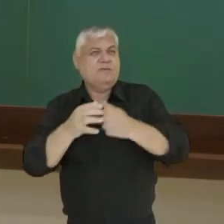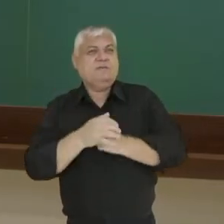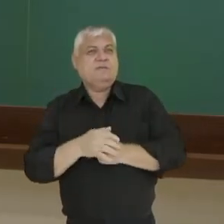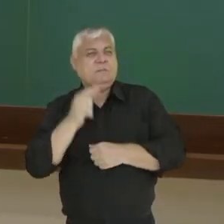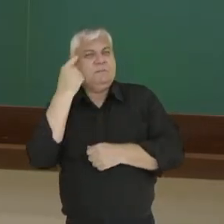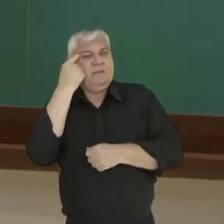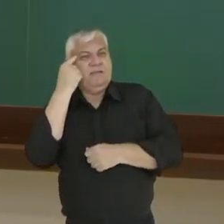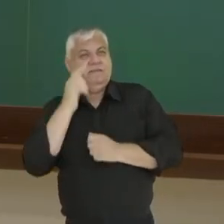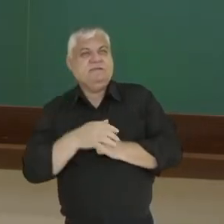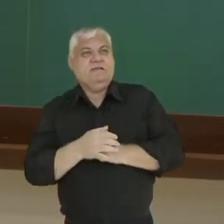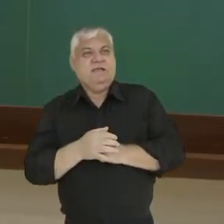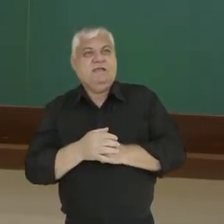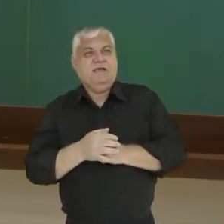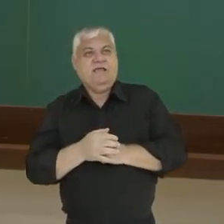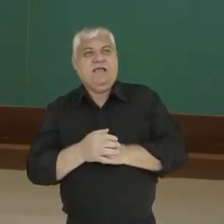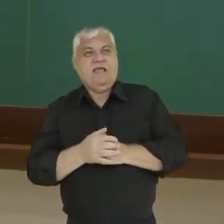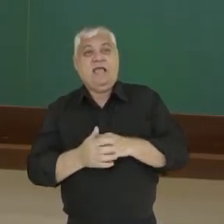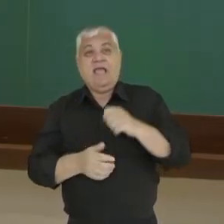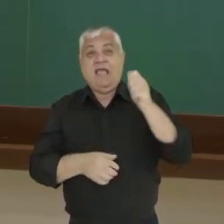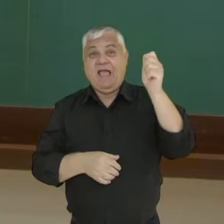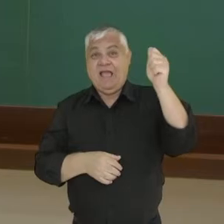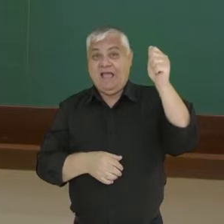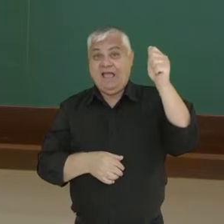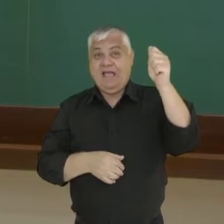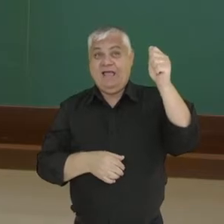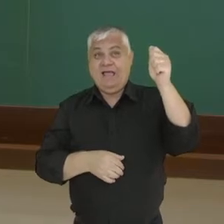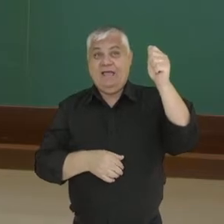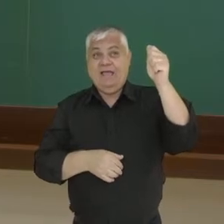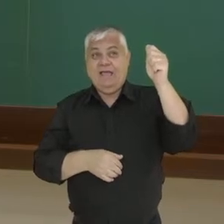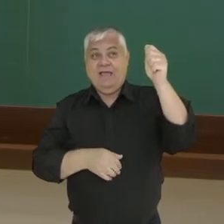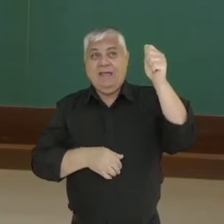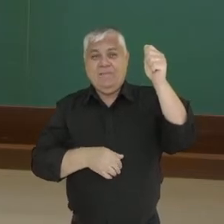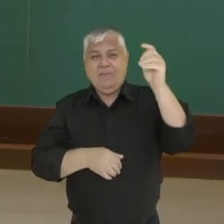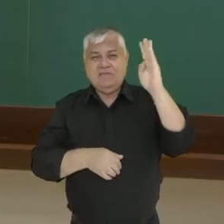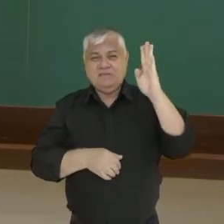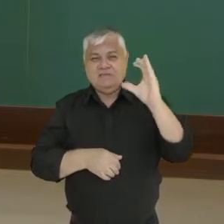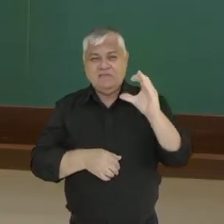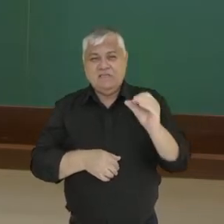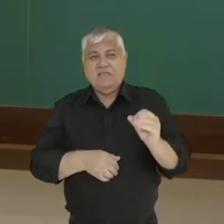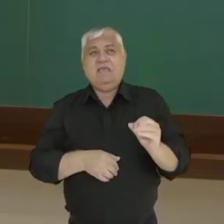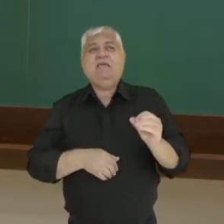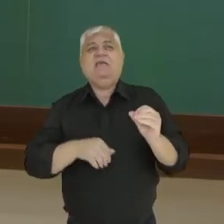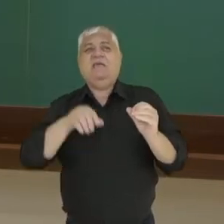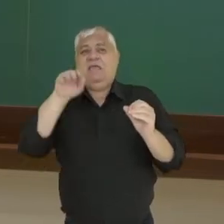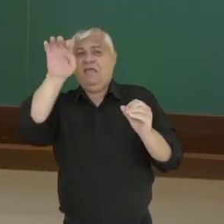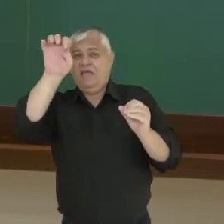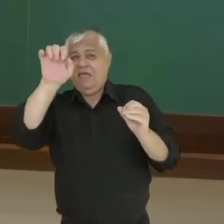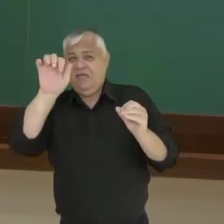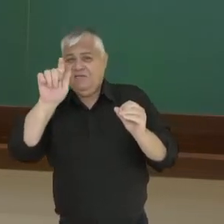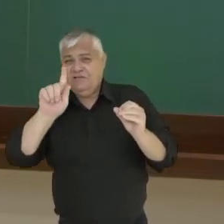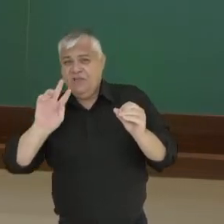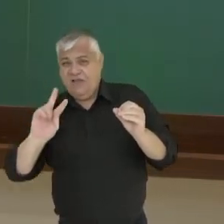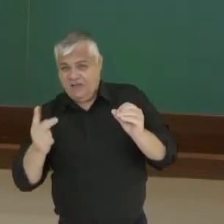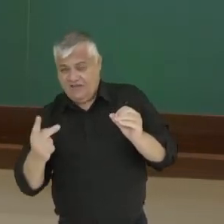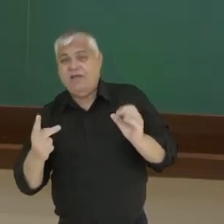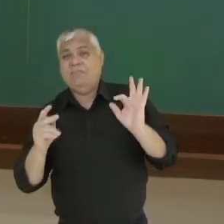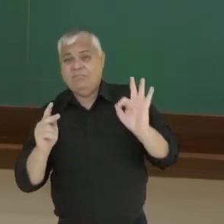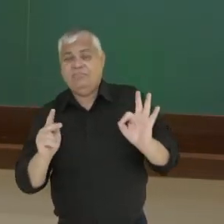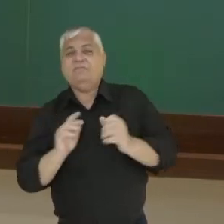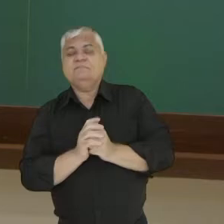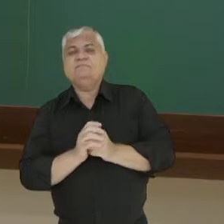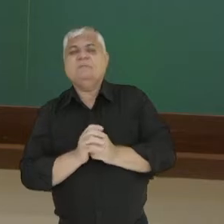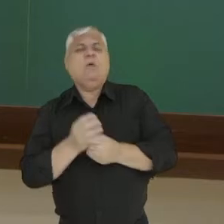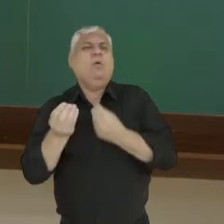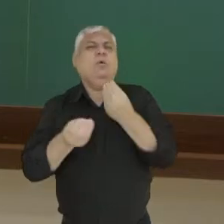pensem, pessoal, nós temos da letra A até a H. Tudo que eu preciso fazer é pensar na